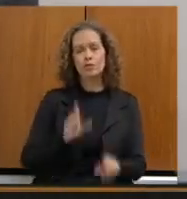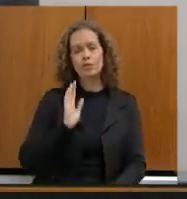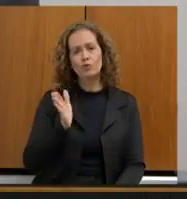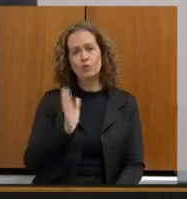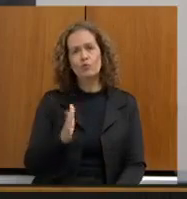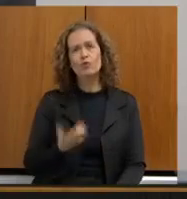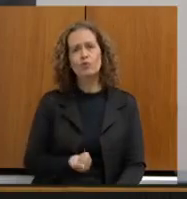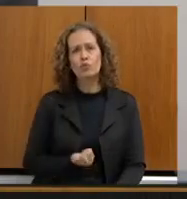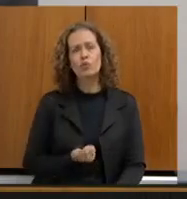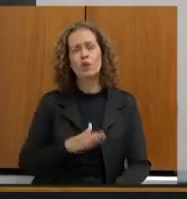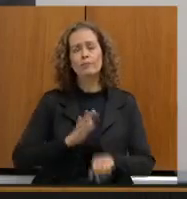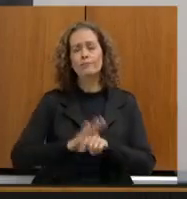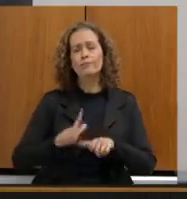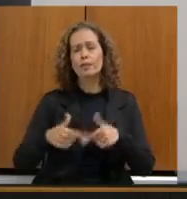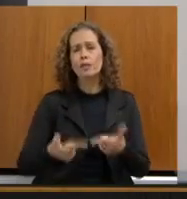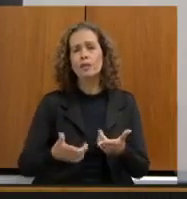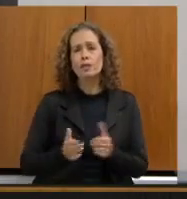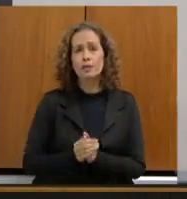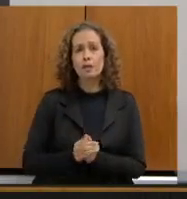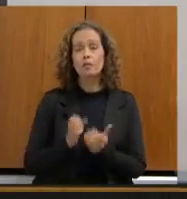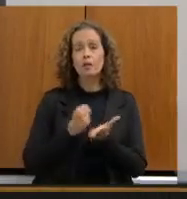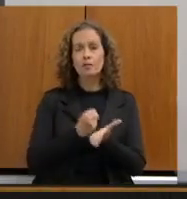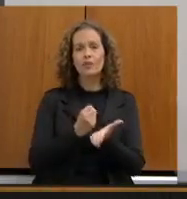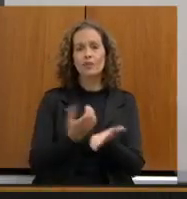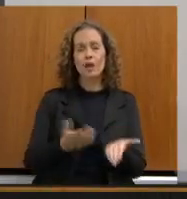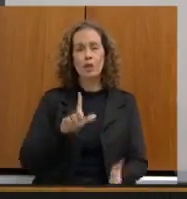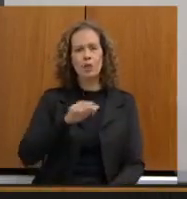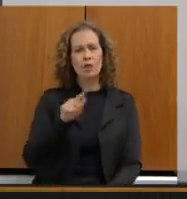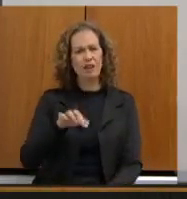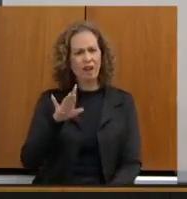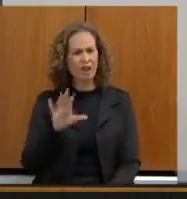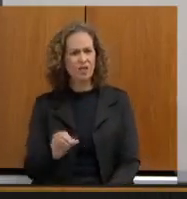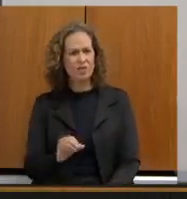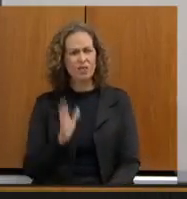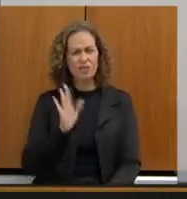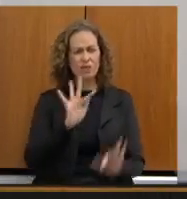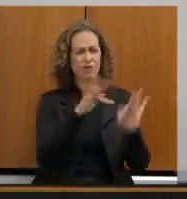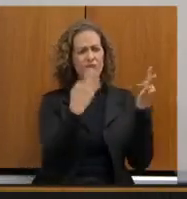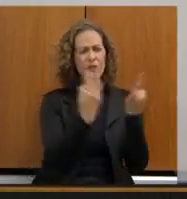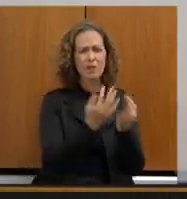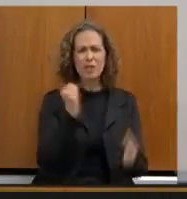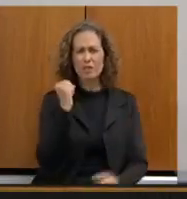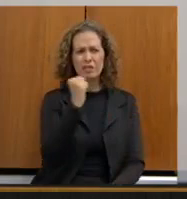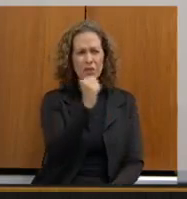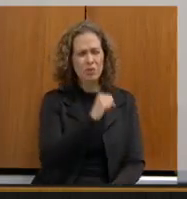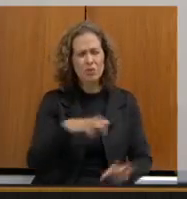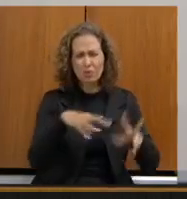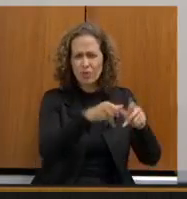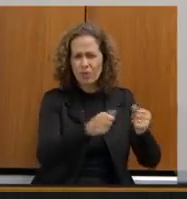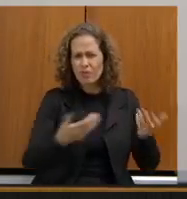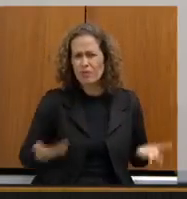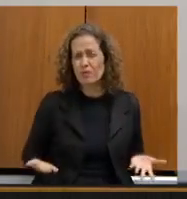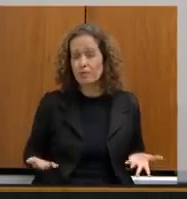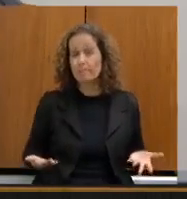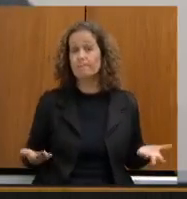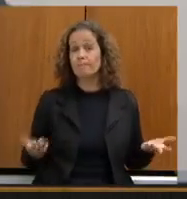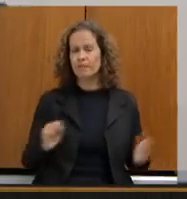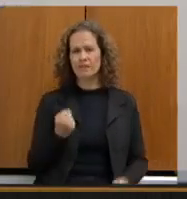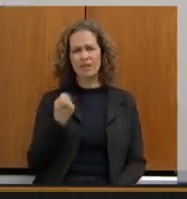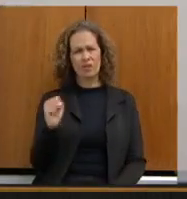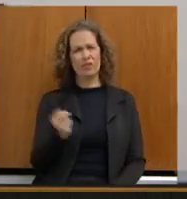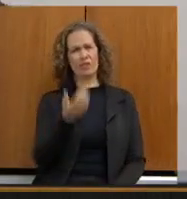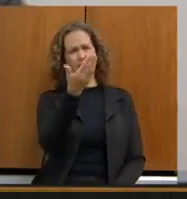proteger a integridade física do Lázaro que matou a família inteira Que destruiu a família dizimou a família então é